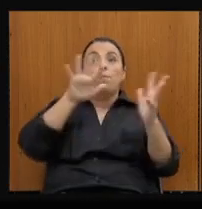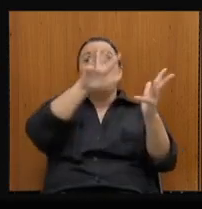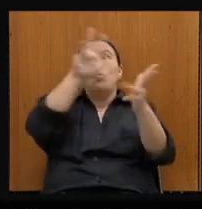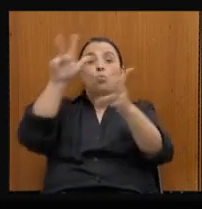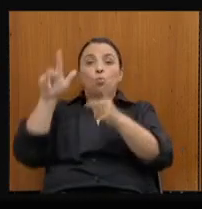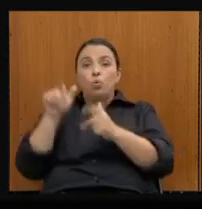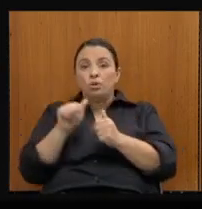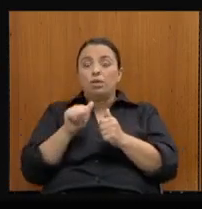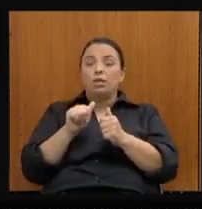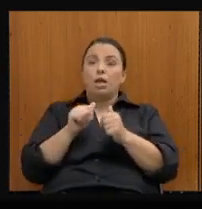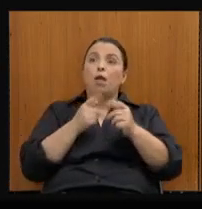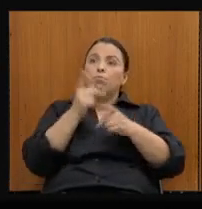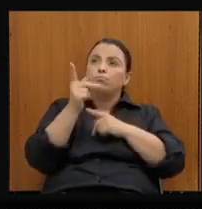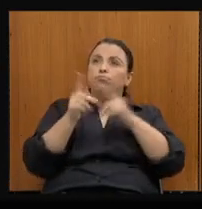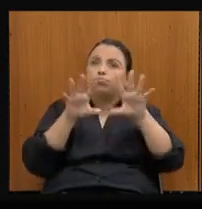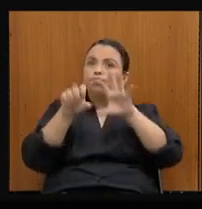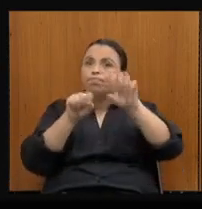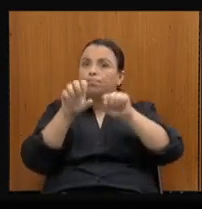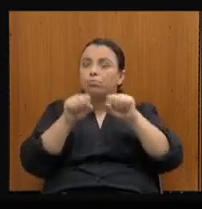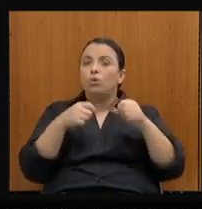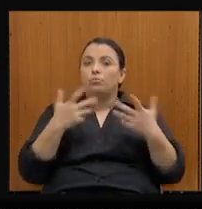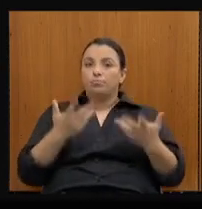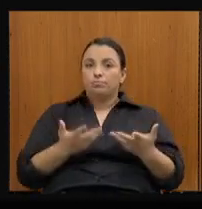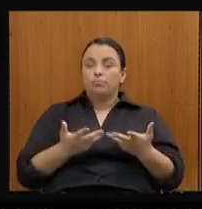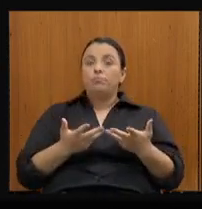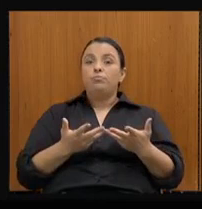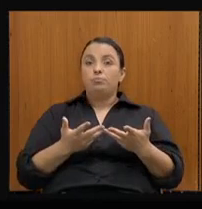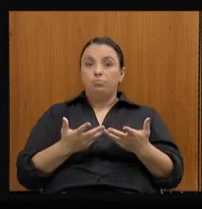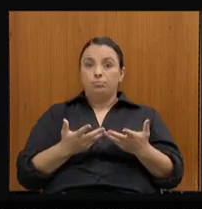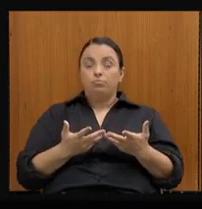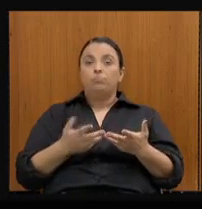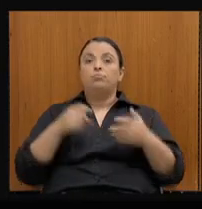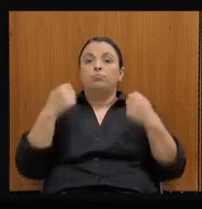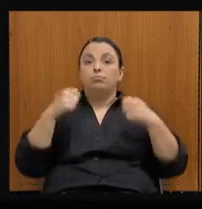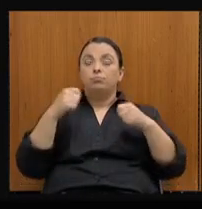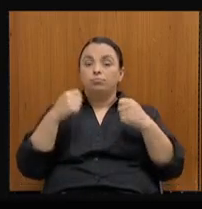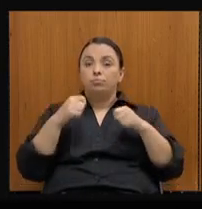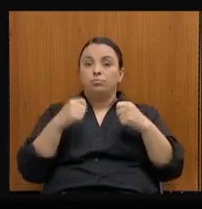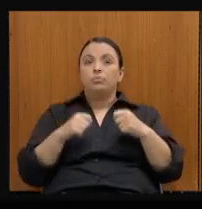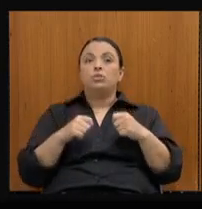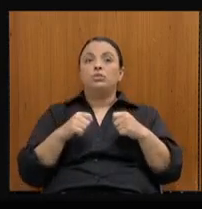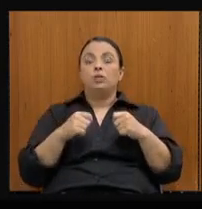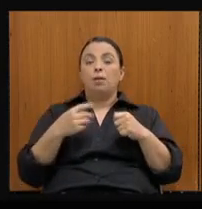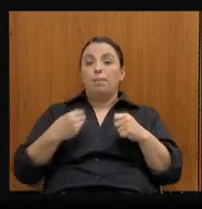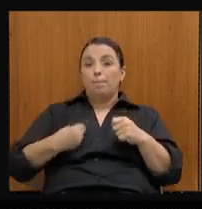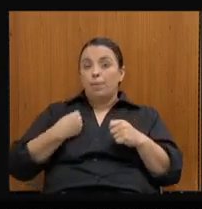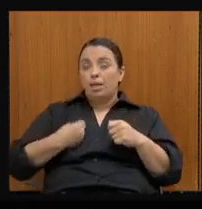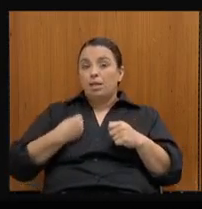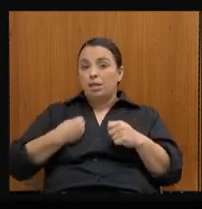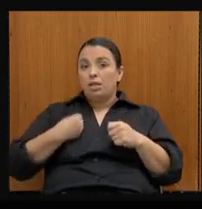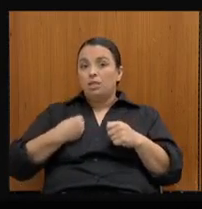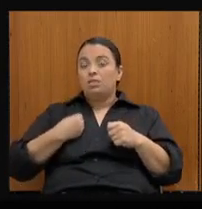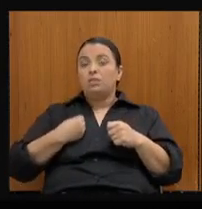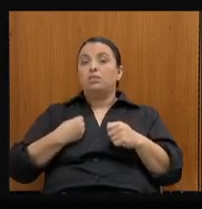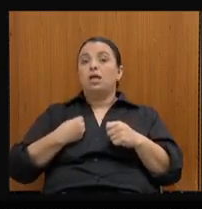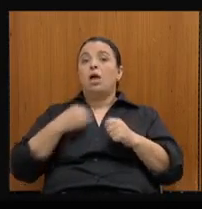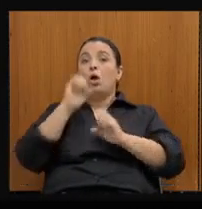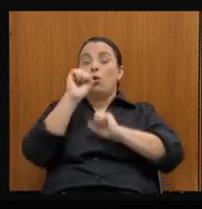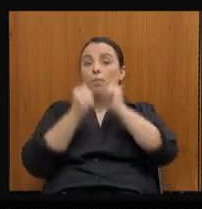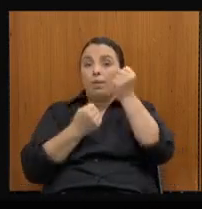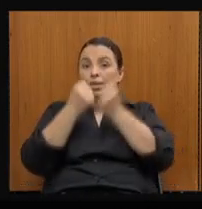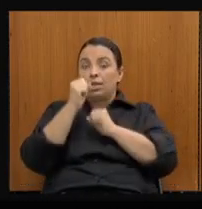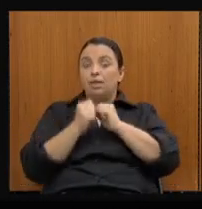os atores nacionais deverão estar ávidos a pertencerem a uma cadeia Industrial que os permitam a fazer